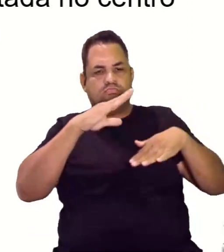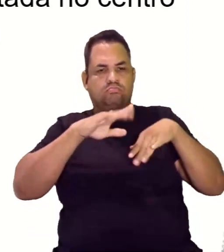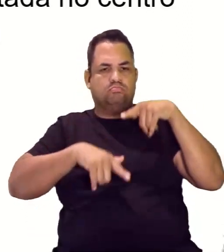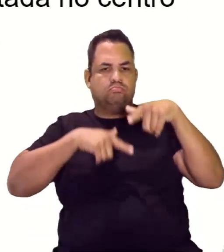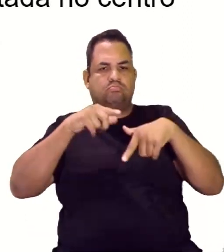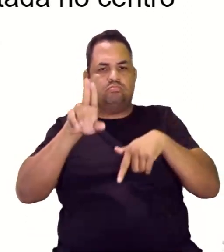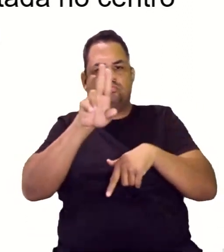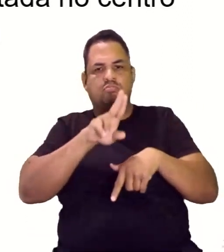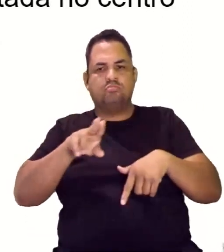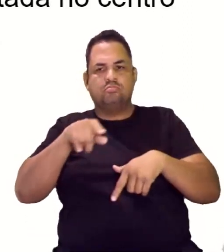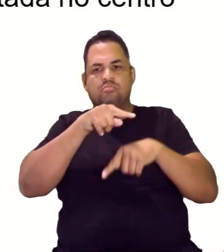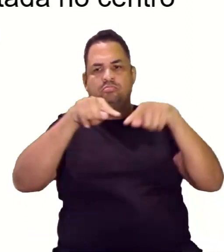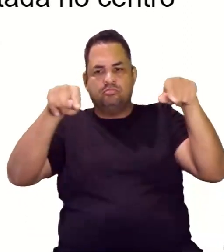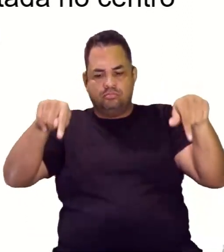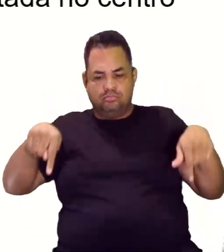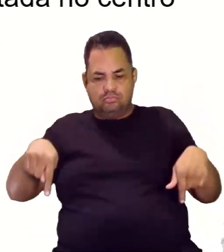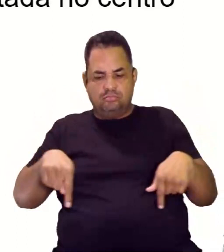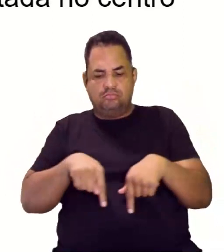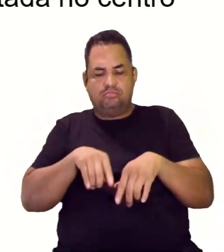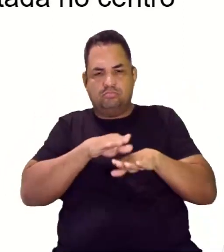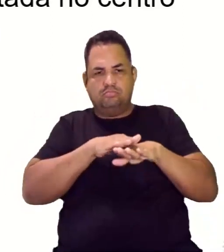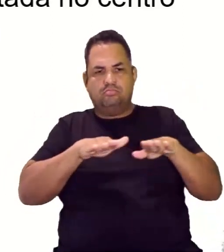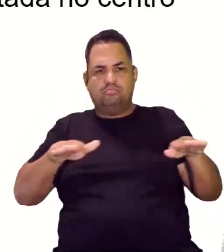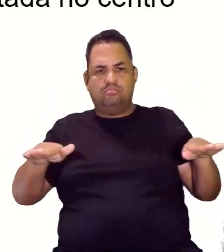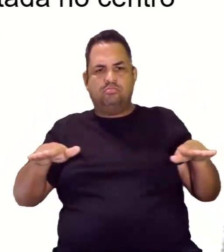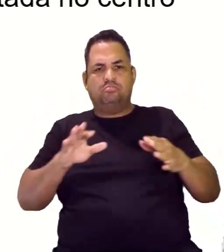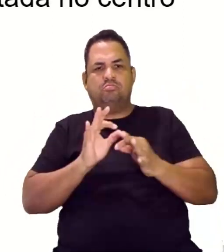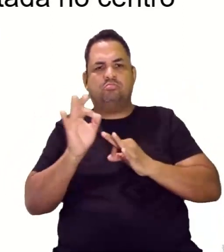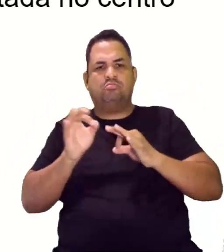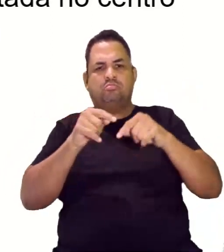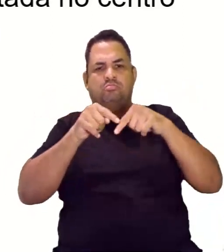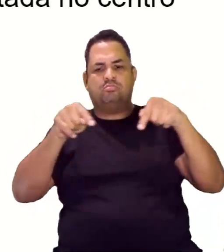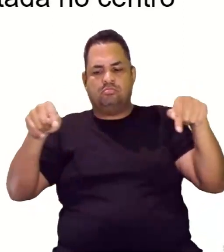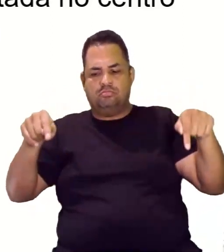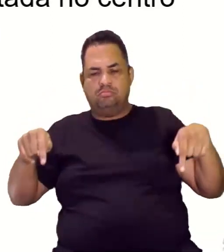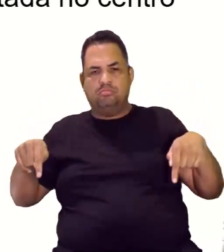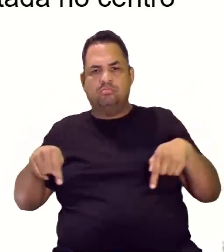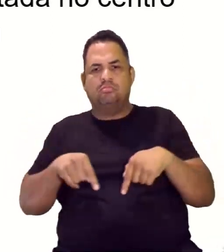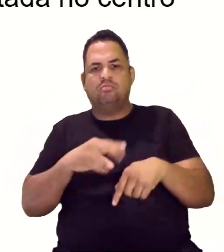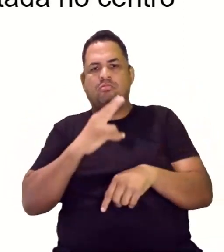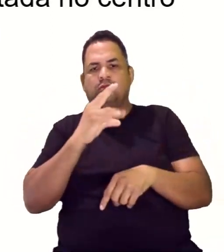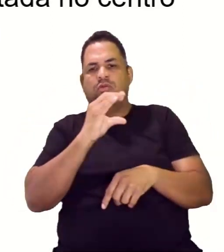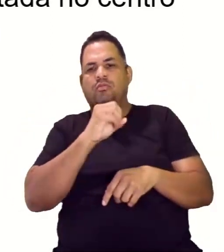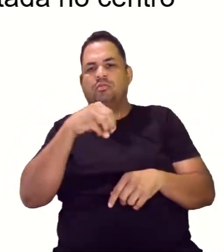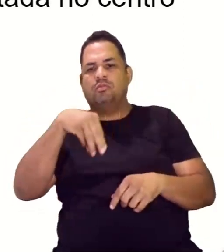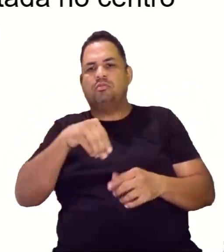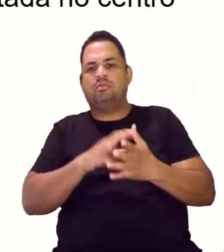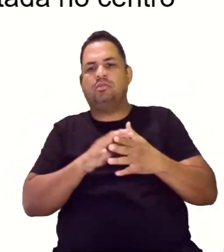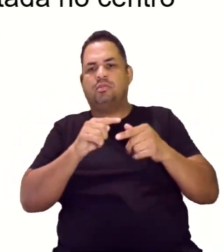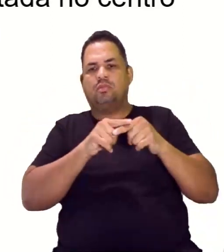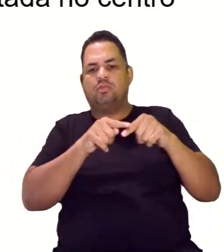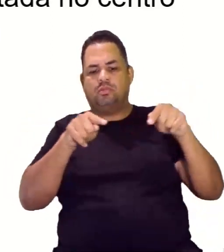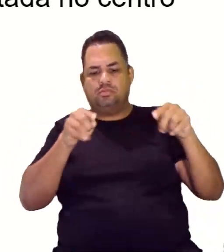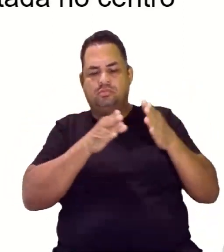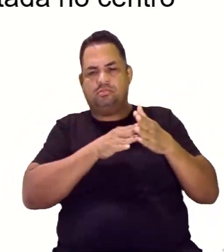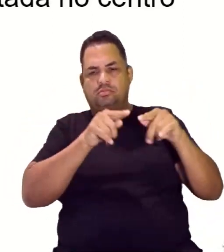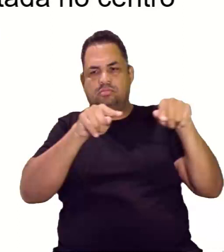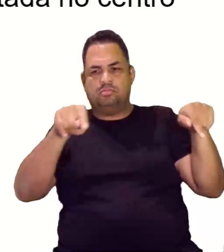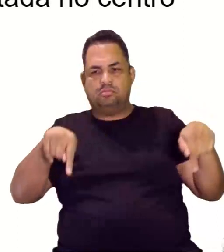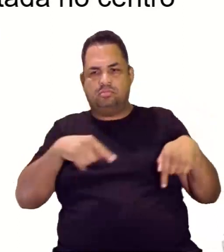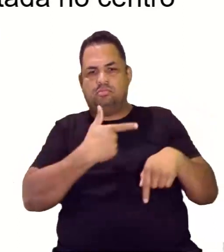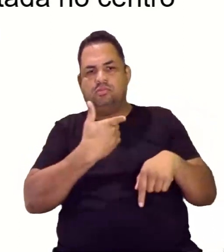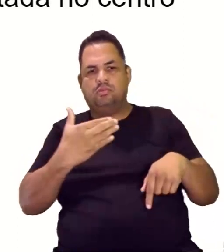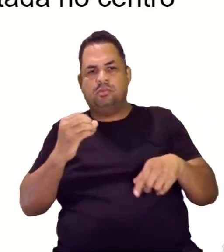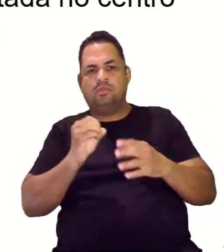utilizava toda a área de uma região plana em formato retangular, com 50 metros de largura